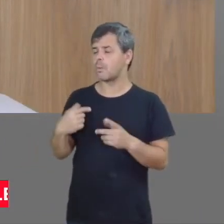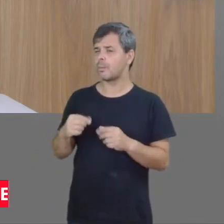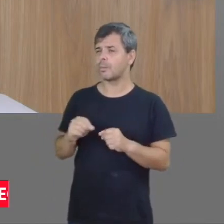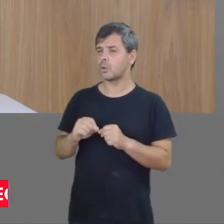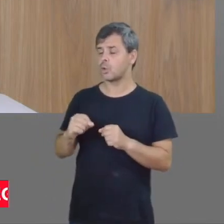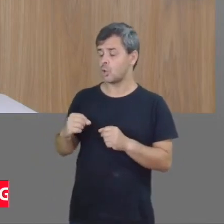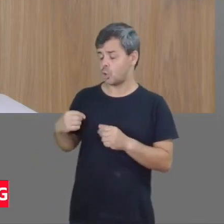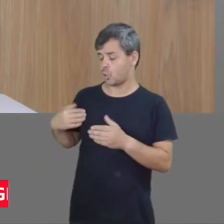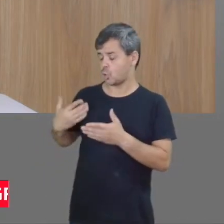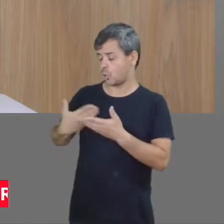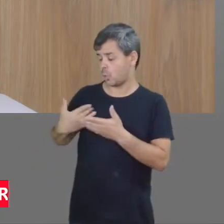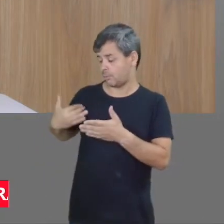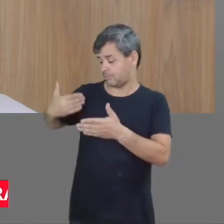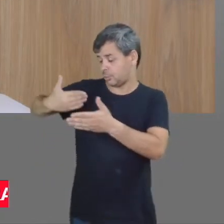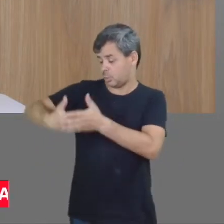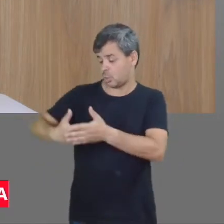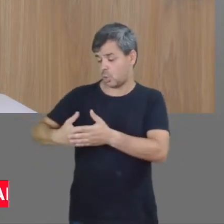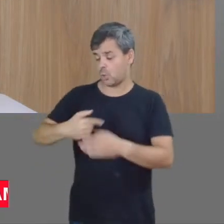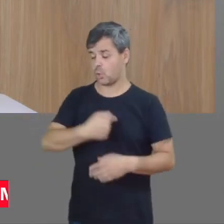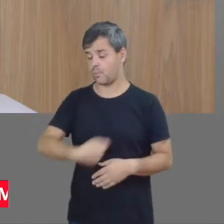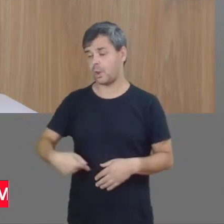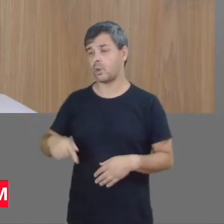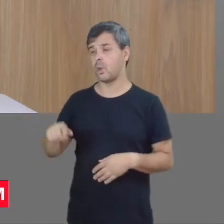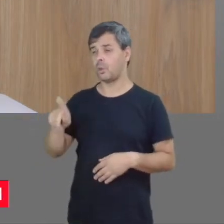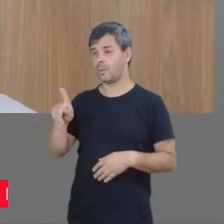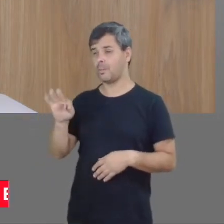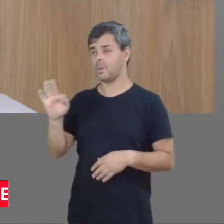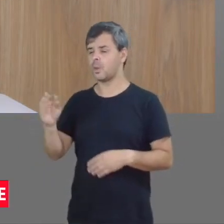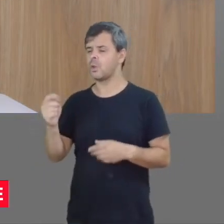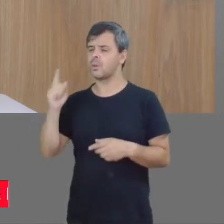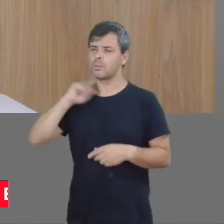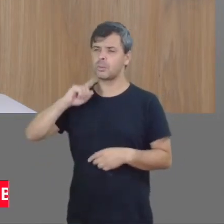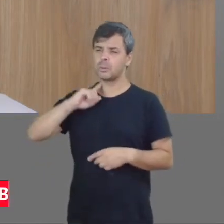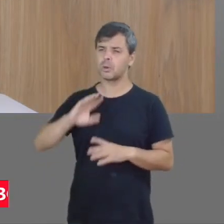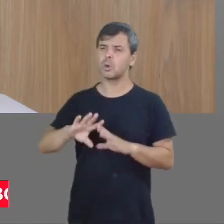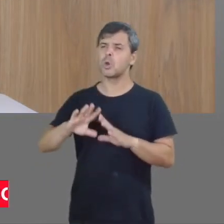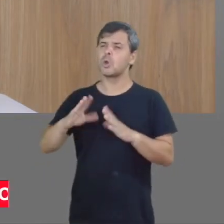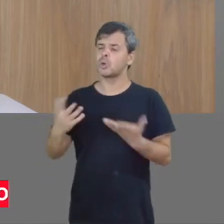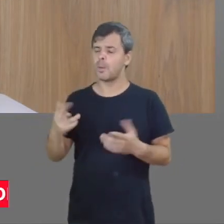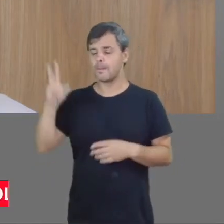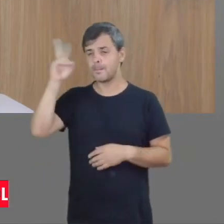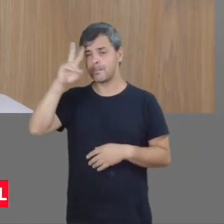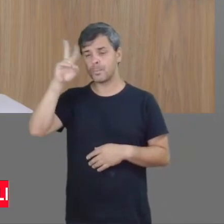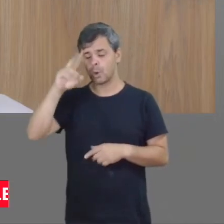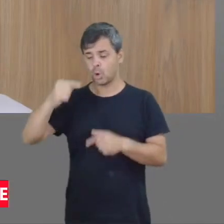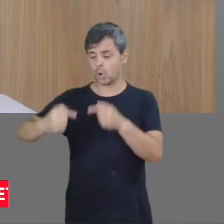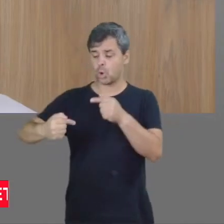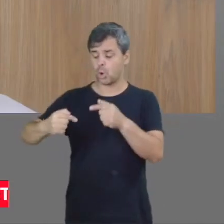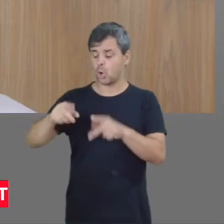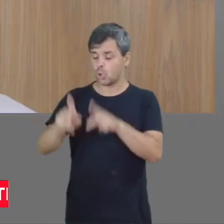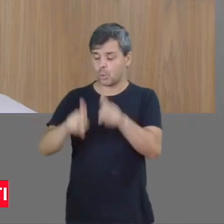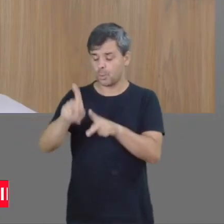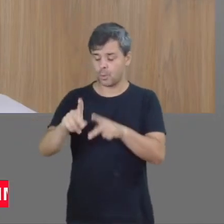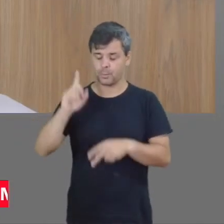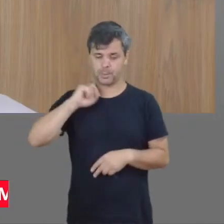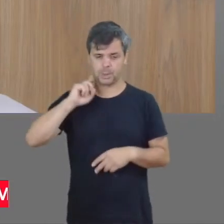dos governos do PT em Minas Gerais, né? Como é que isso está na memória do povo mineiro?